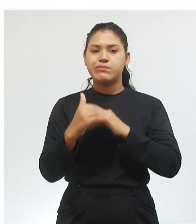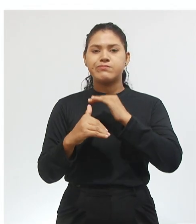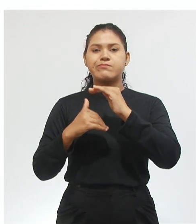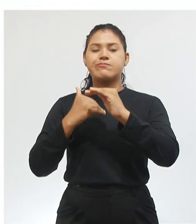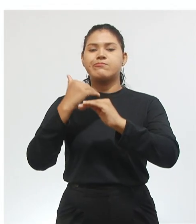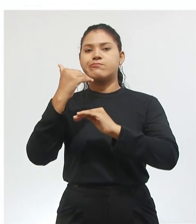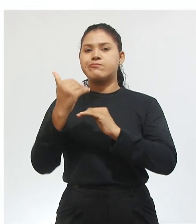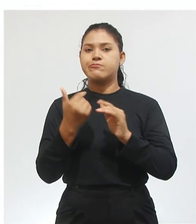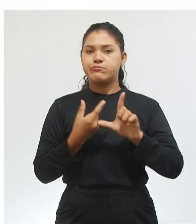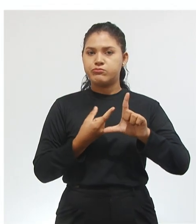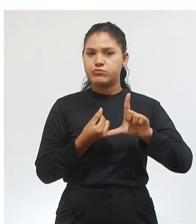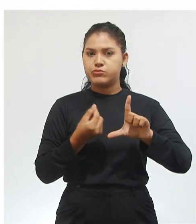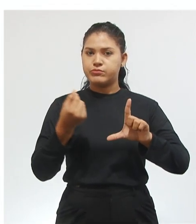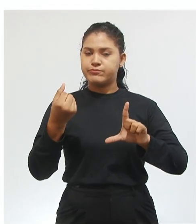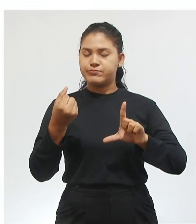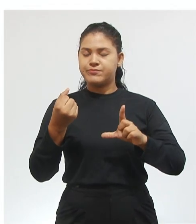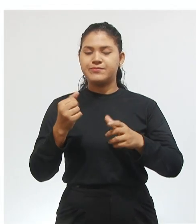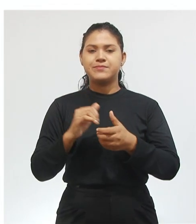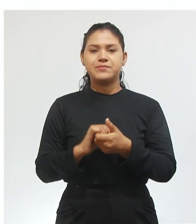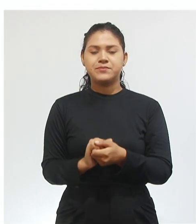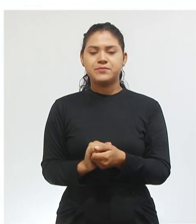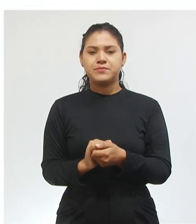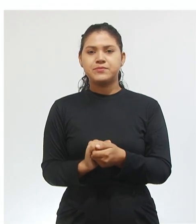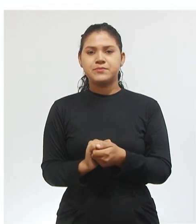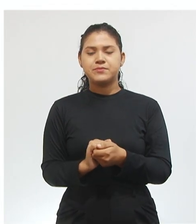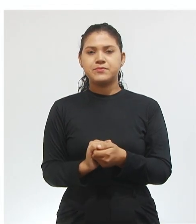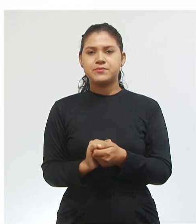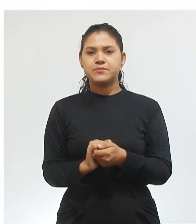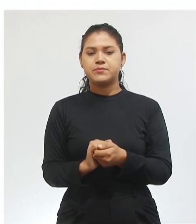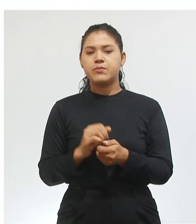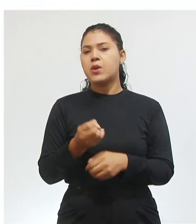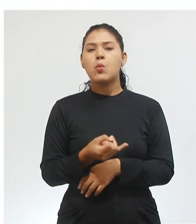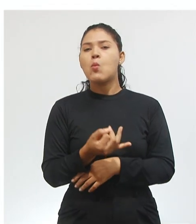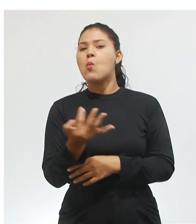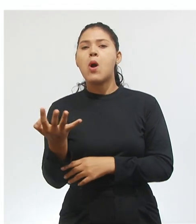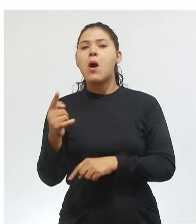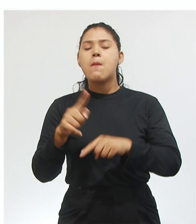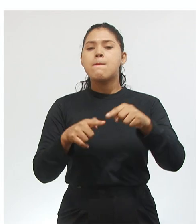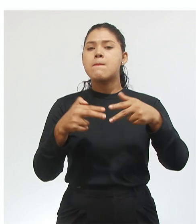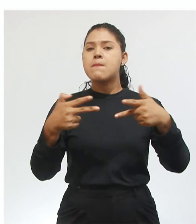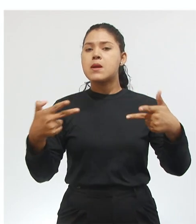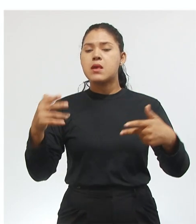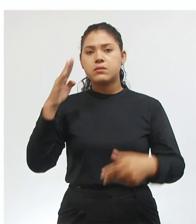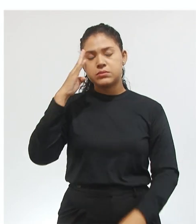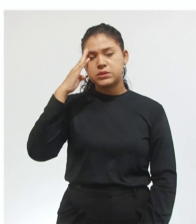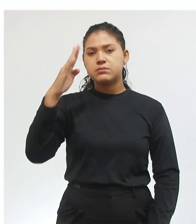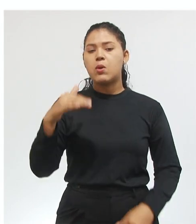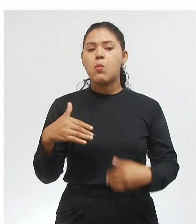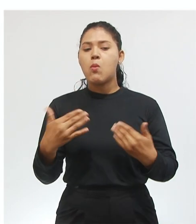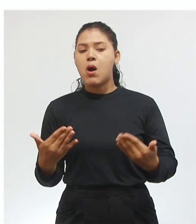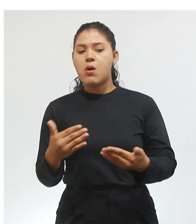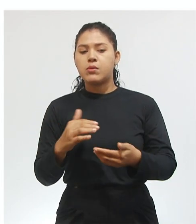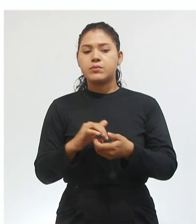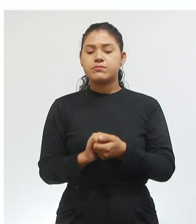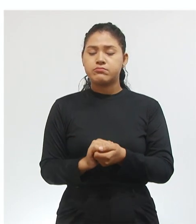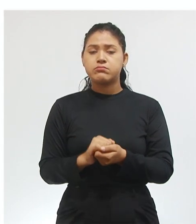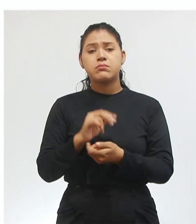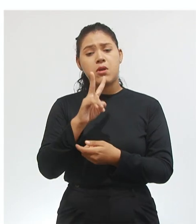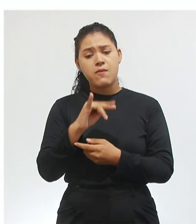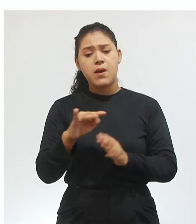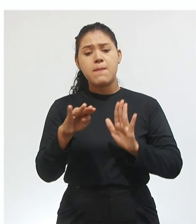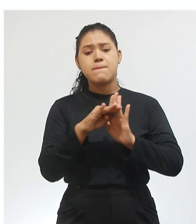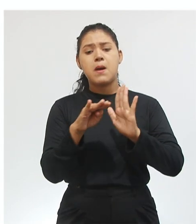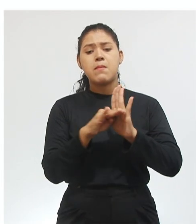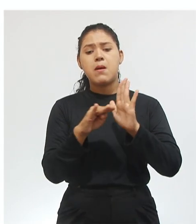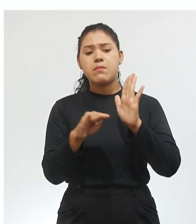grande resultado aí nós temos aqui ó o outro quadrante quais são os recursos principais aí aqui a organização vai elencar né os